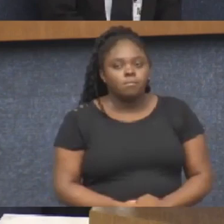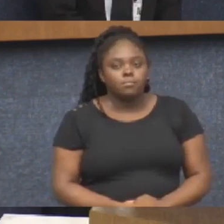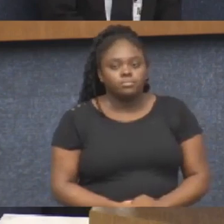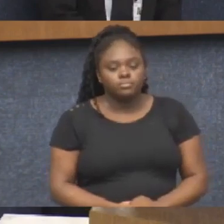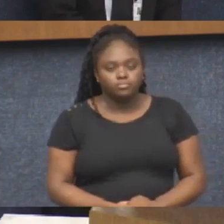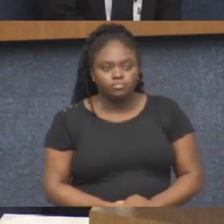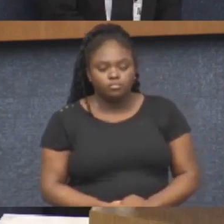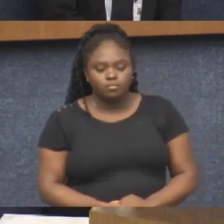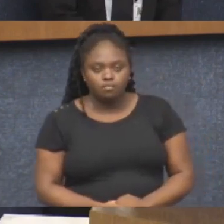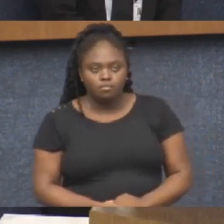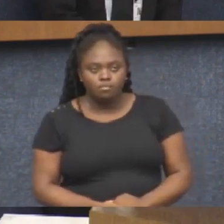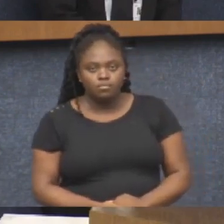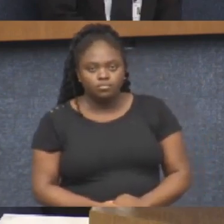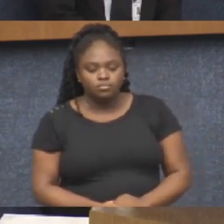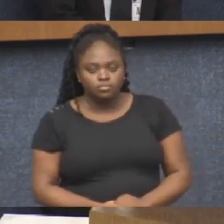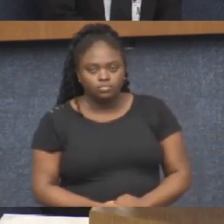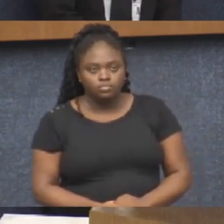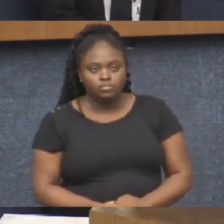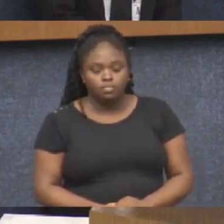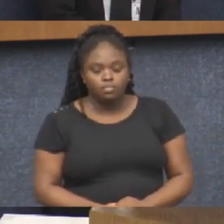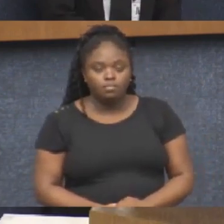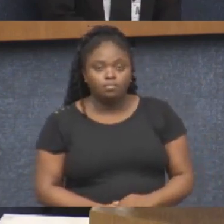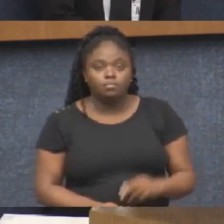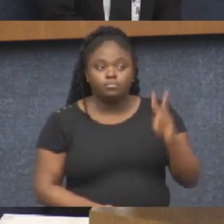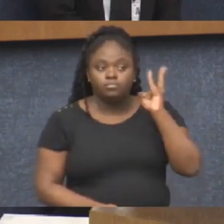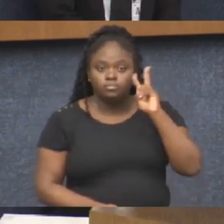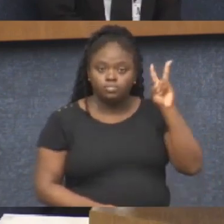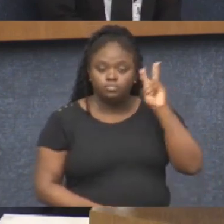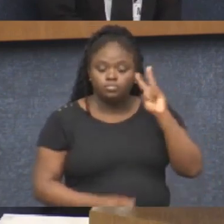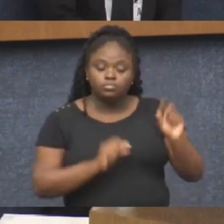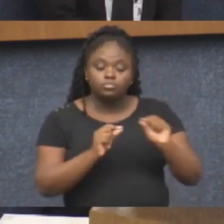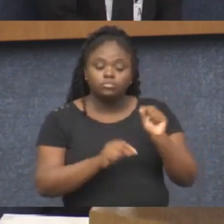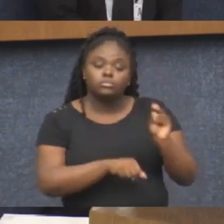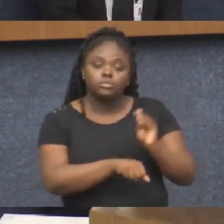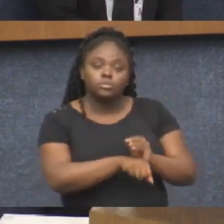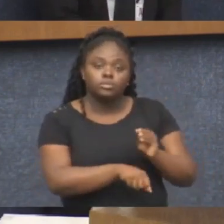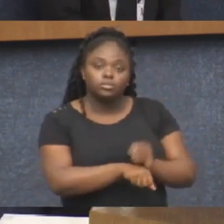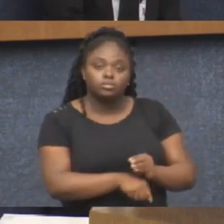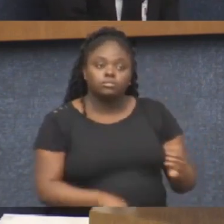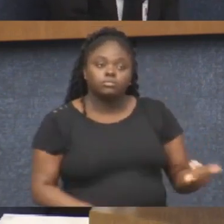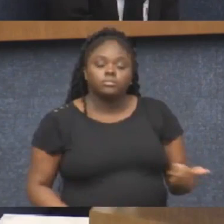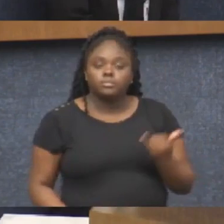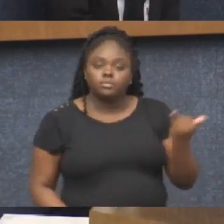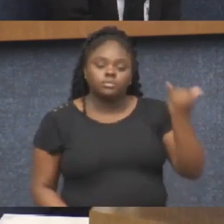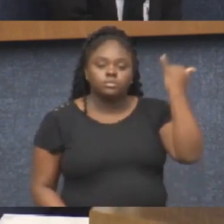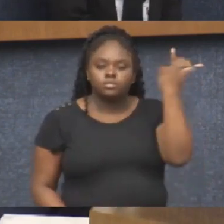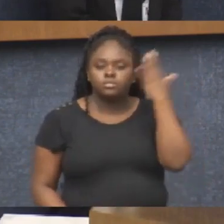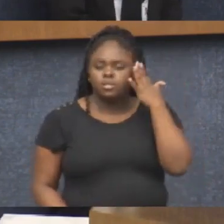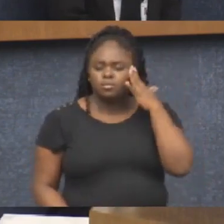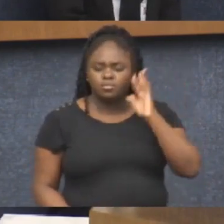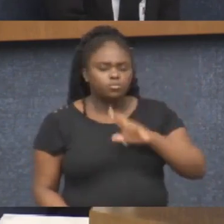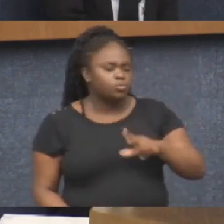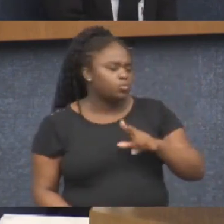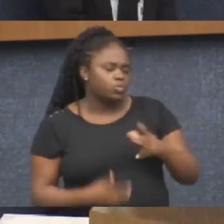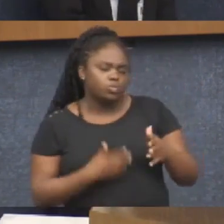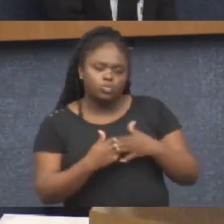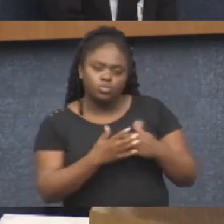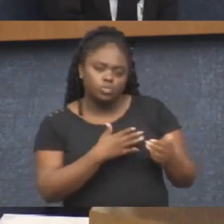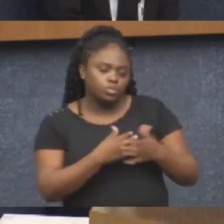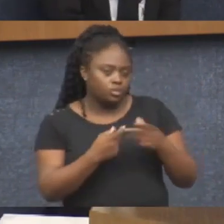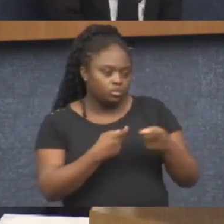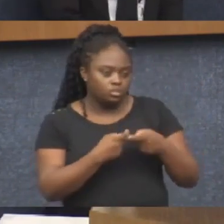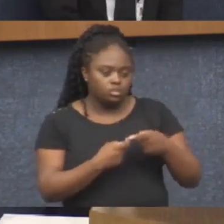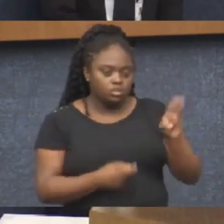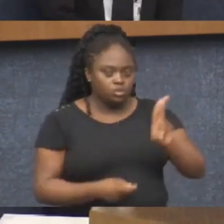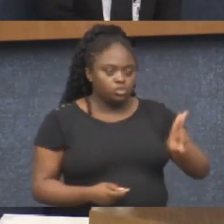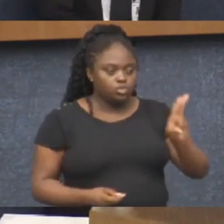Então, vamos lembrar, pessoal, que quem está cuidando importa, ou basta qualquer médico. A gente sabe que não basta qualquer médico. Os